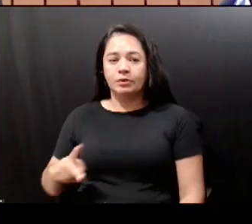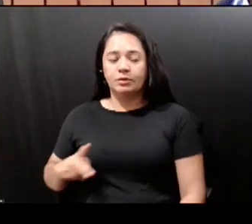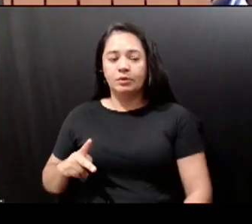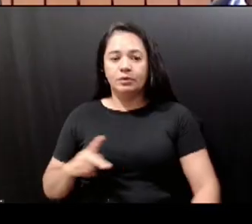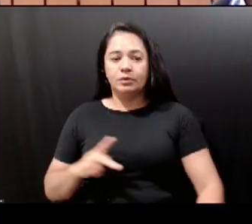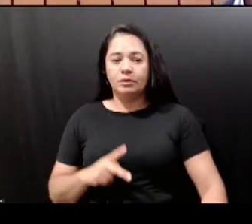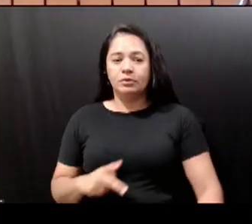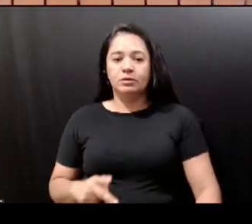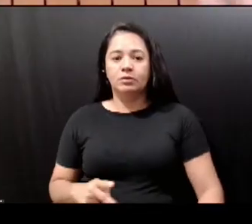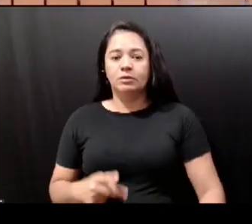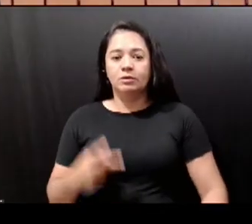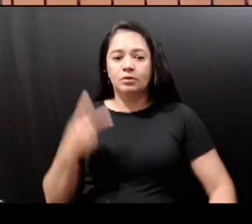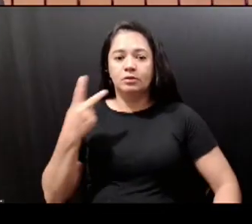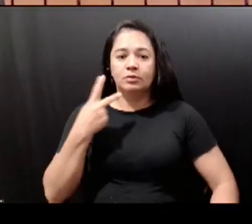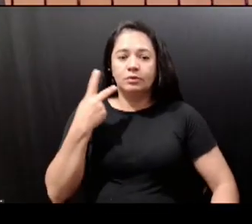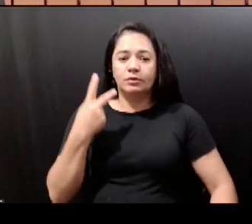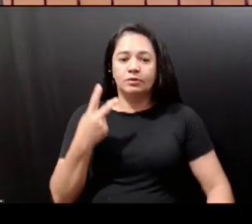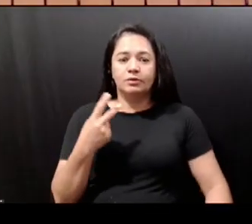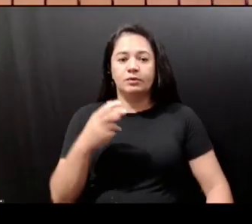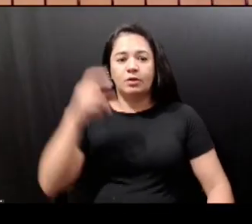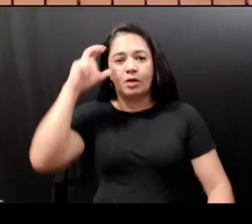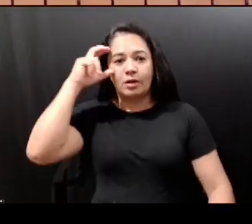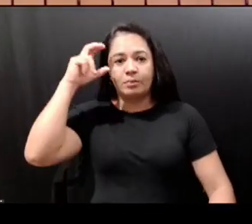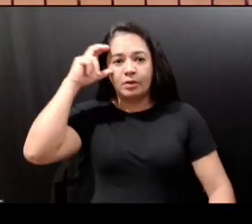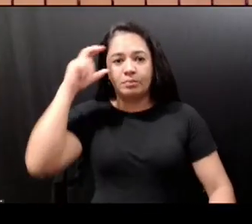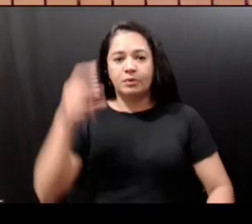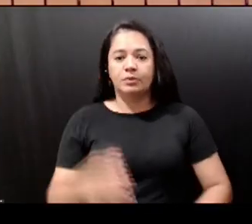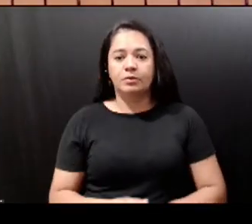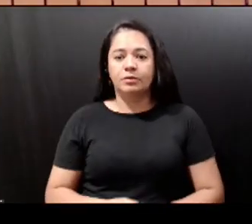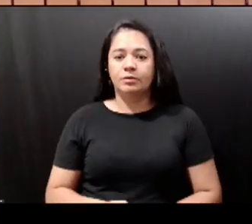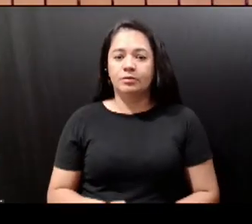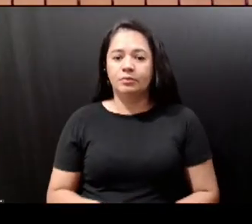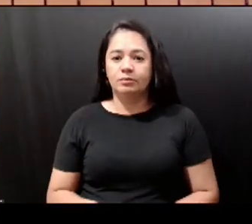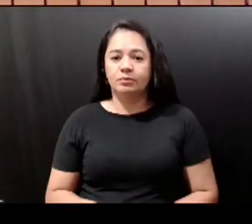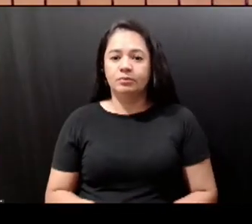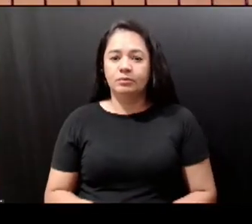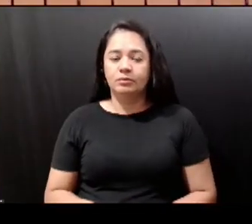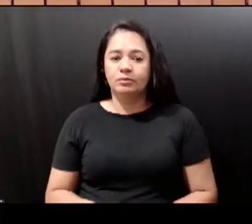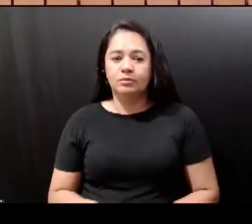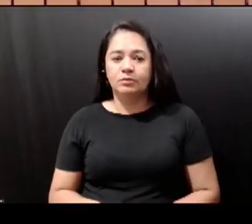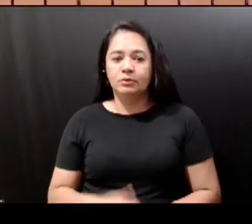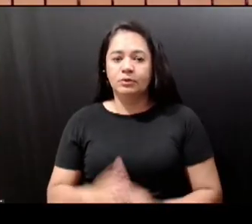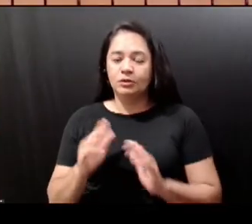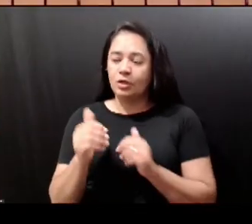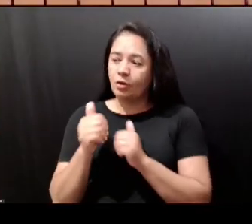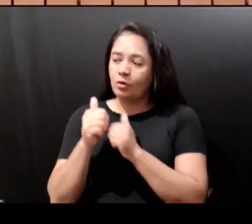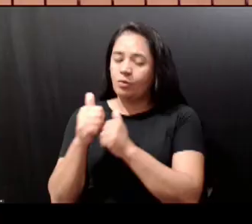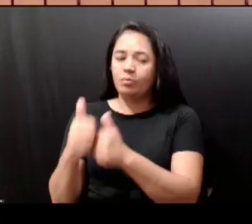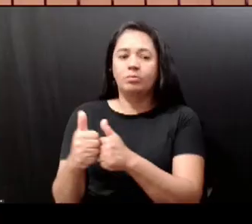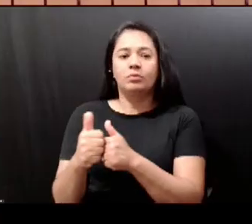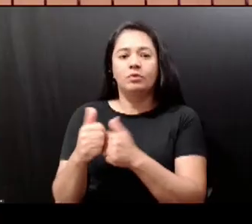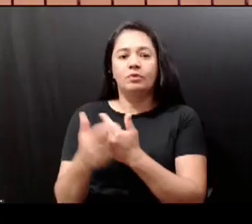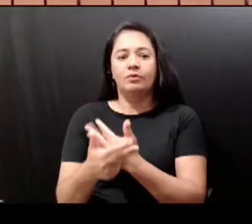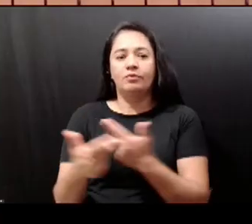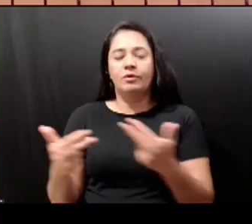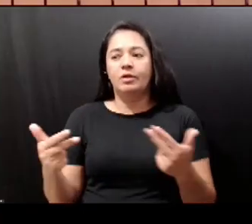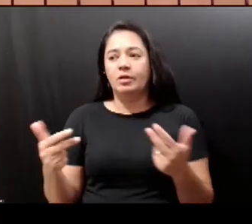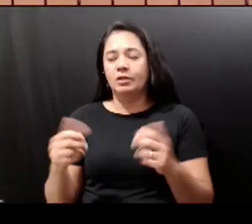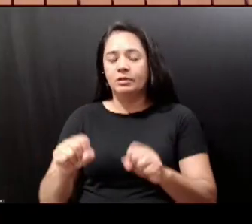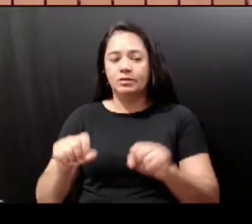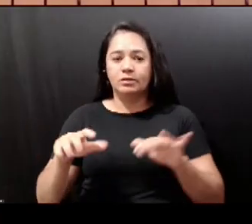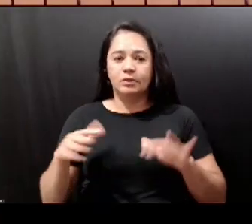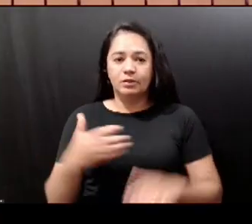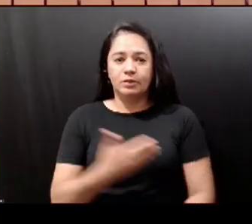ao vereador Carlinhos Camelô, o qual nos acompanha aqui em várias audiências públicas, em